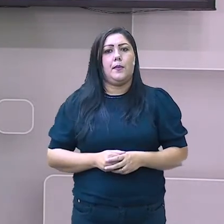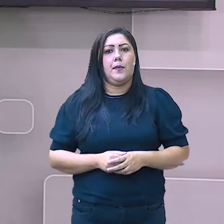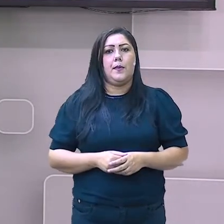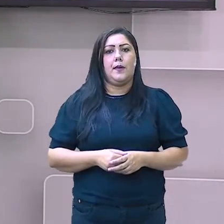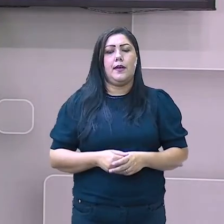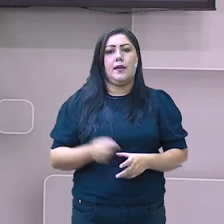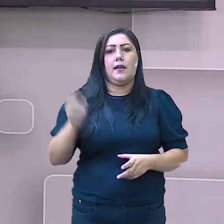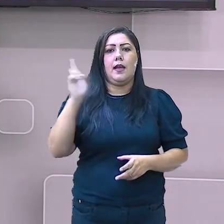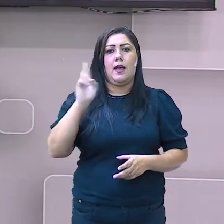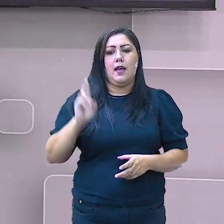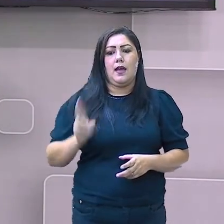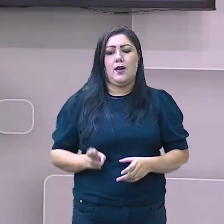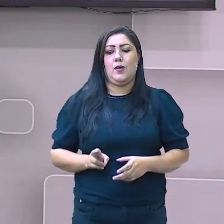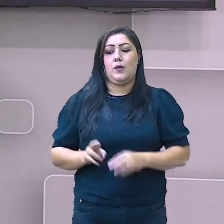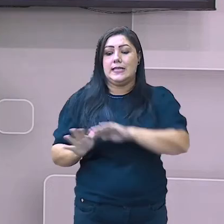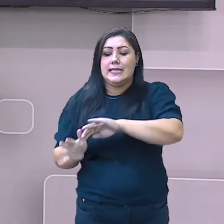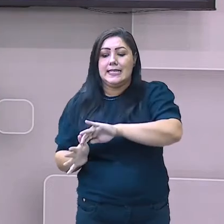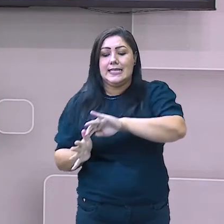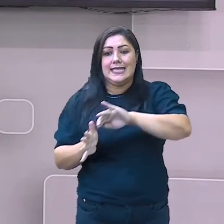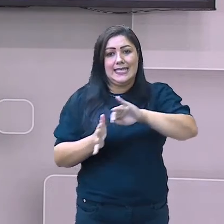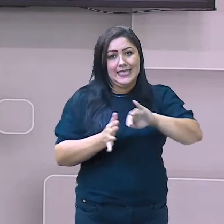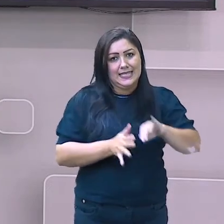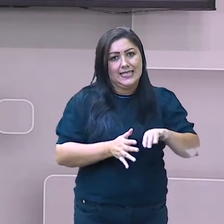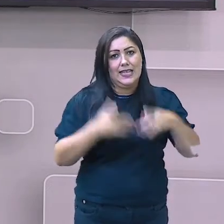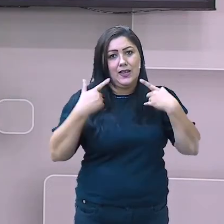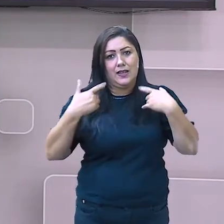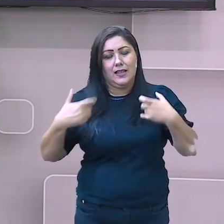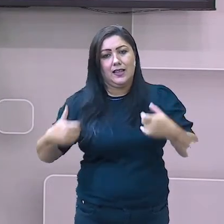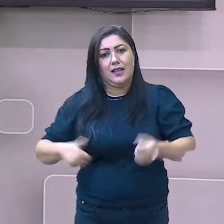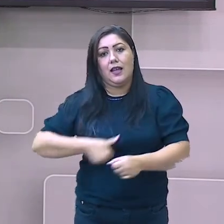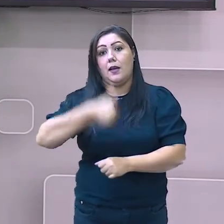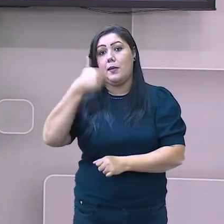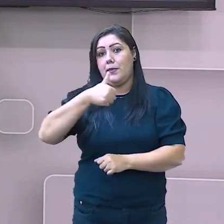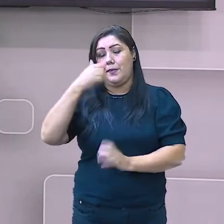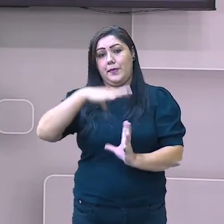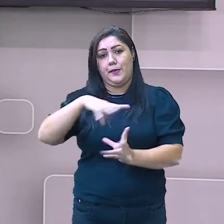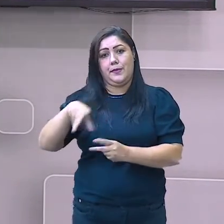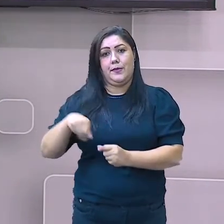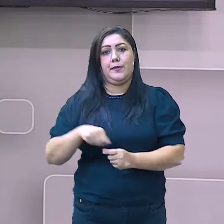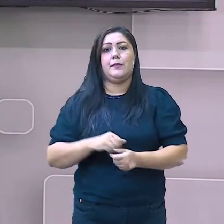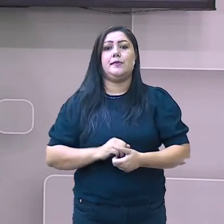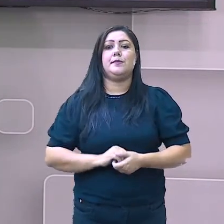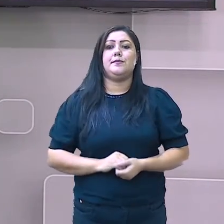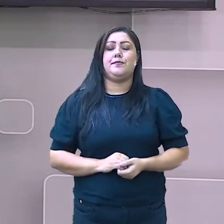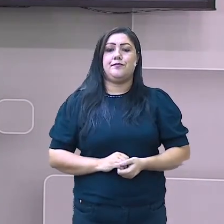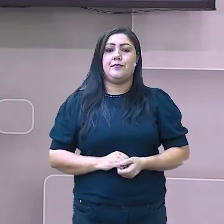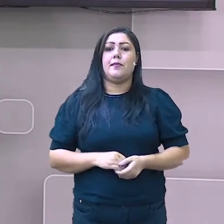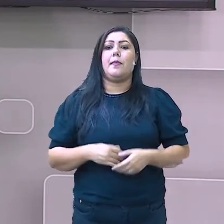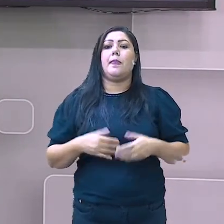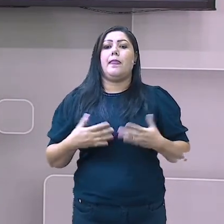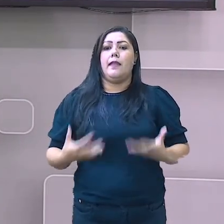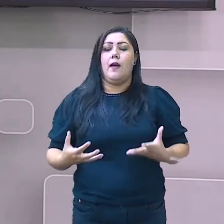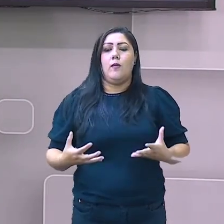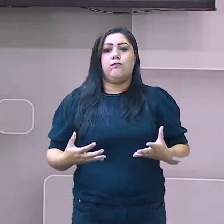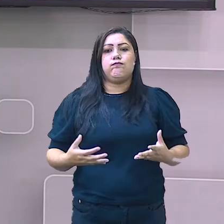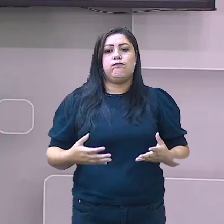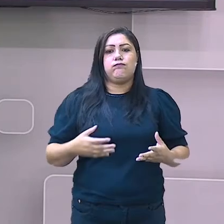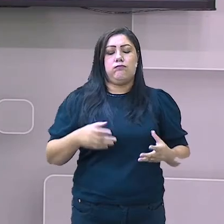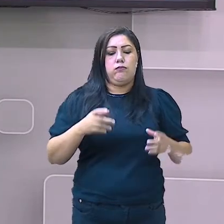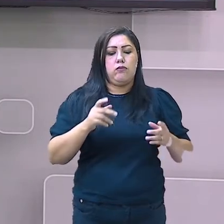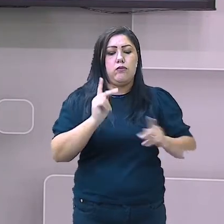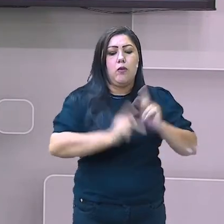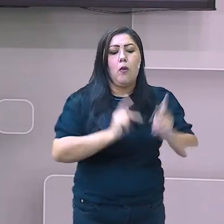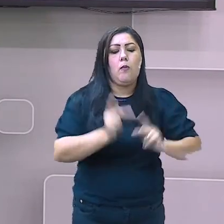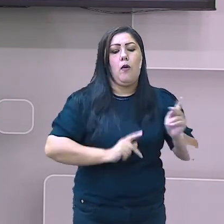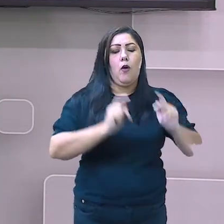Guerra Mundial. Foi nesse sentido, nesse intuito, que as reivindicações populacionais